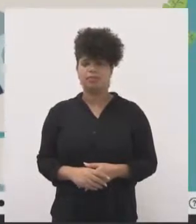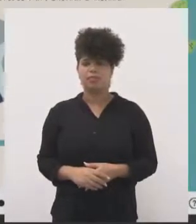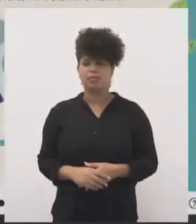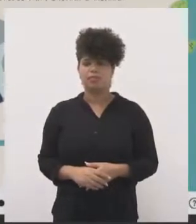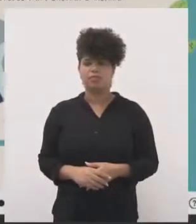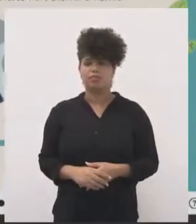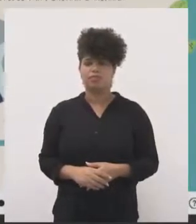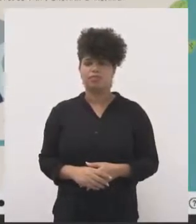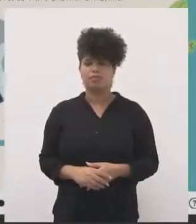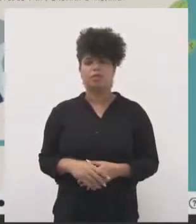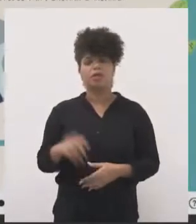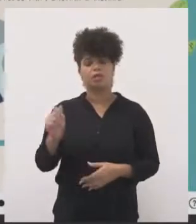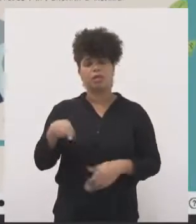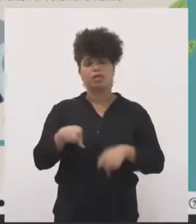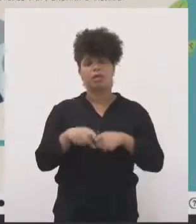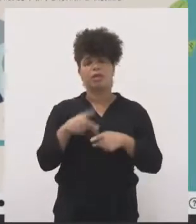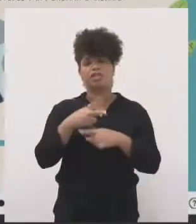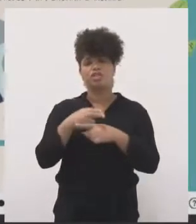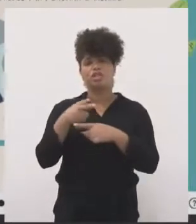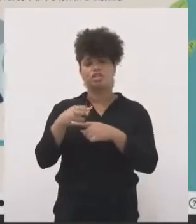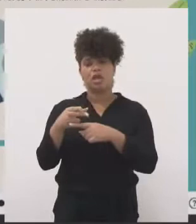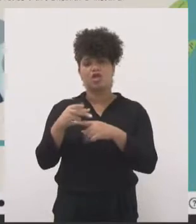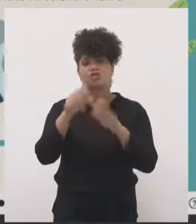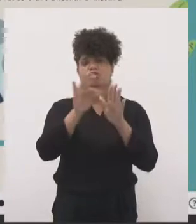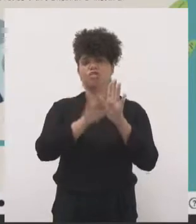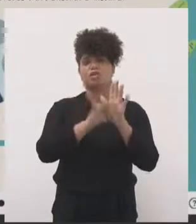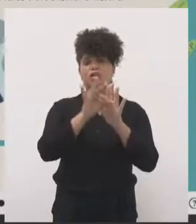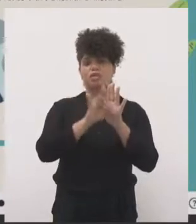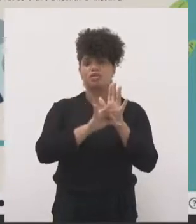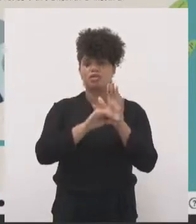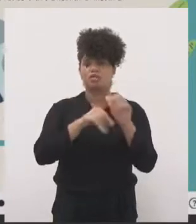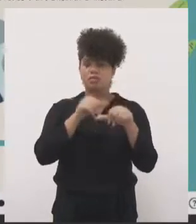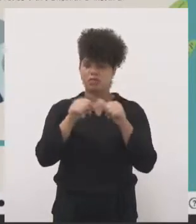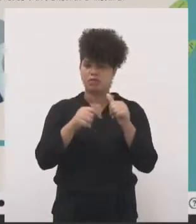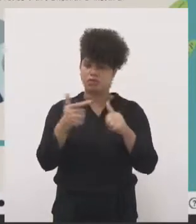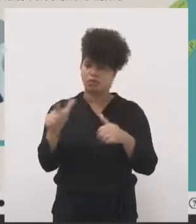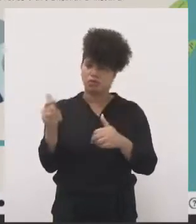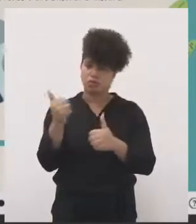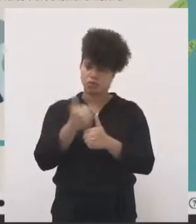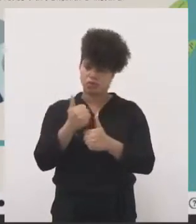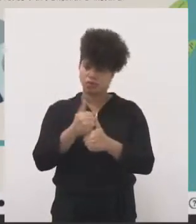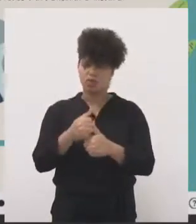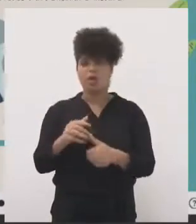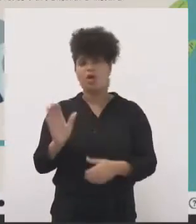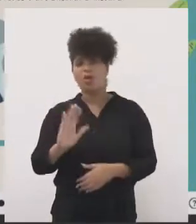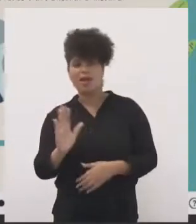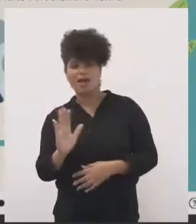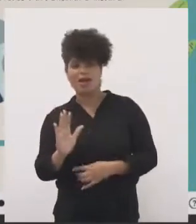E eu posso editar esses textos e trocar o meu texto. Por exemplo, eu posso colocar: olá,